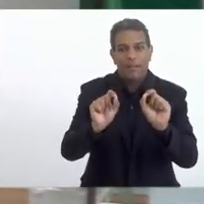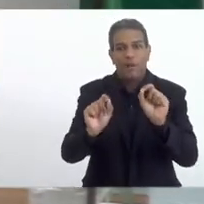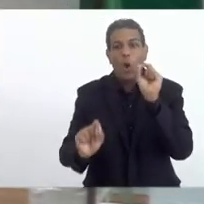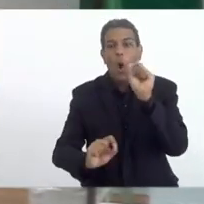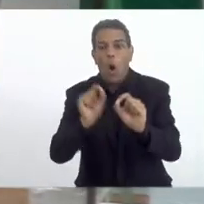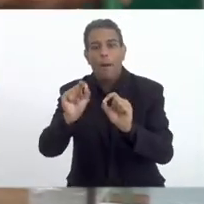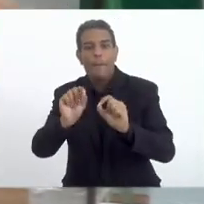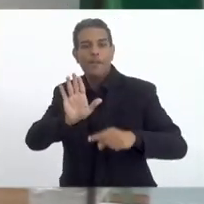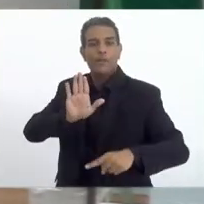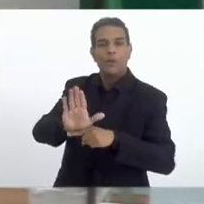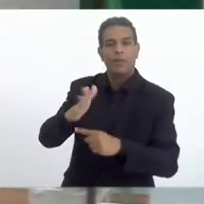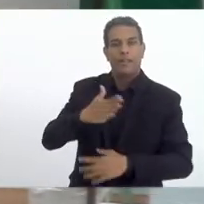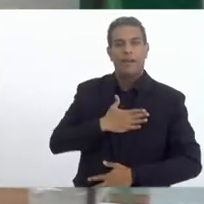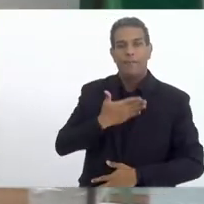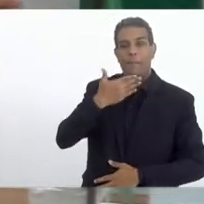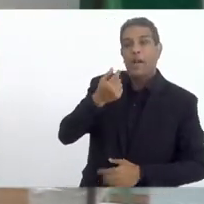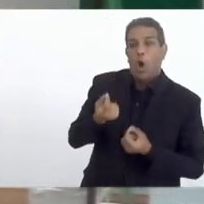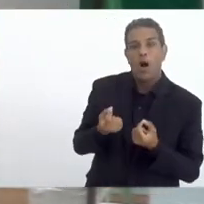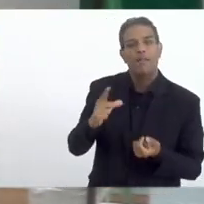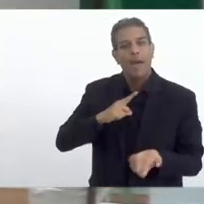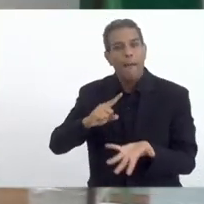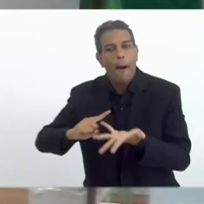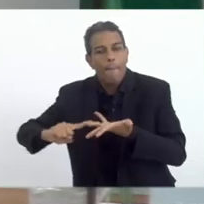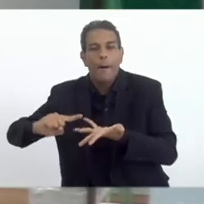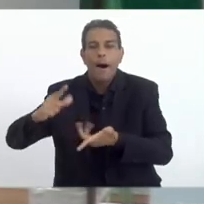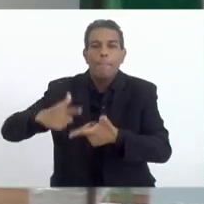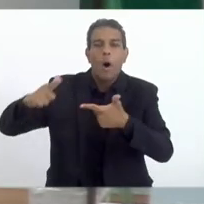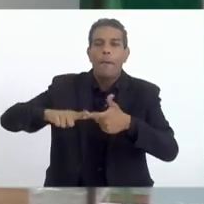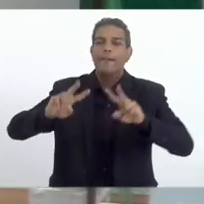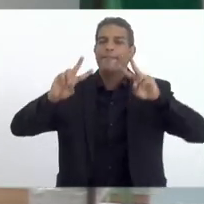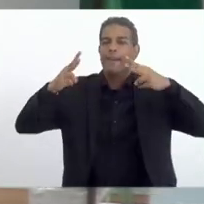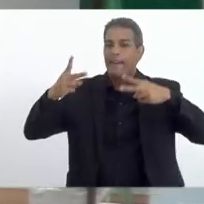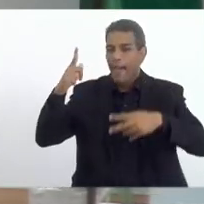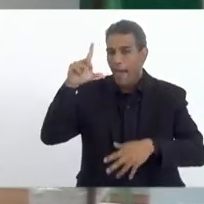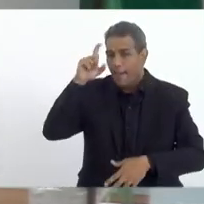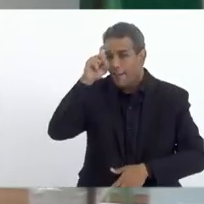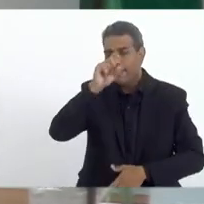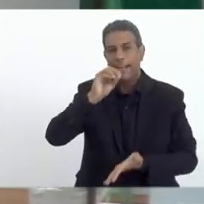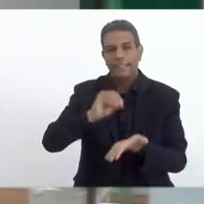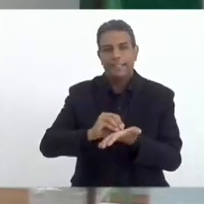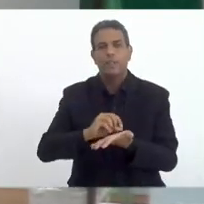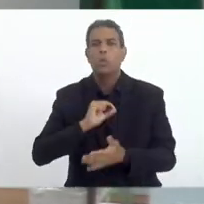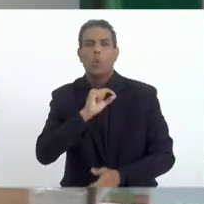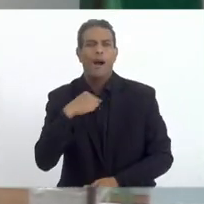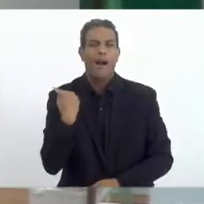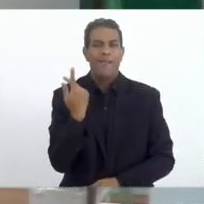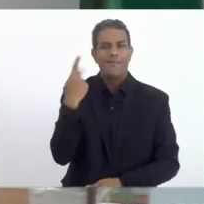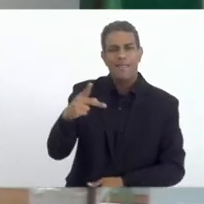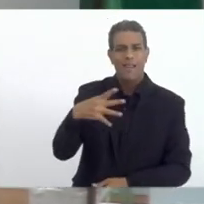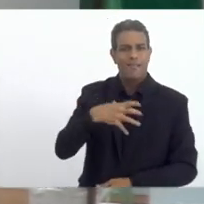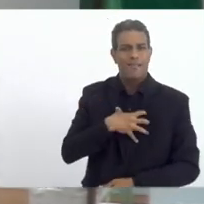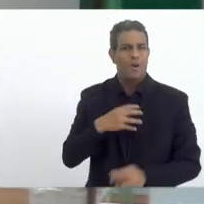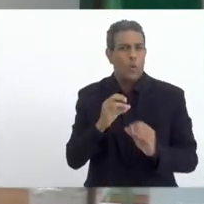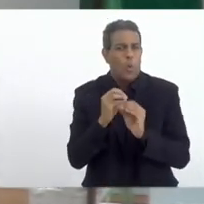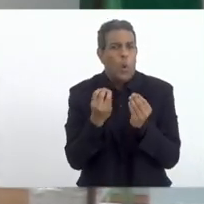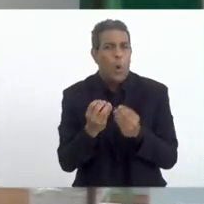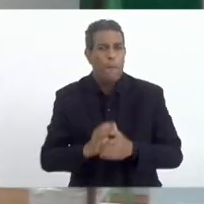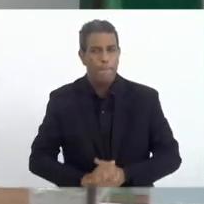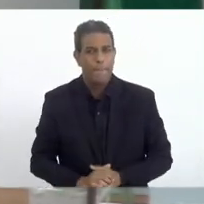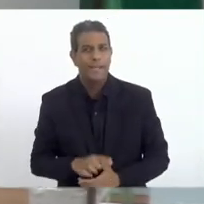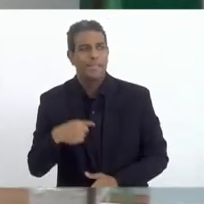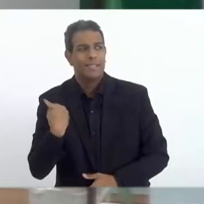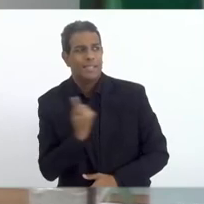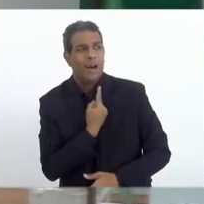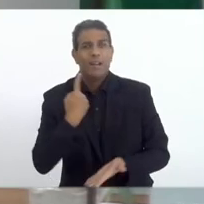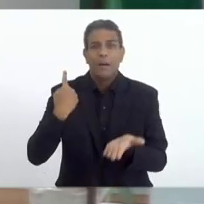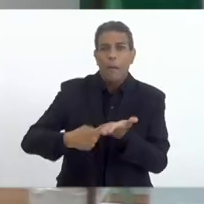Como é que pode ser meu analista? Tem alguma coisa errada. E que não é o caso específico, né? Nós estamos